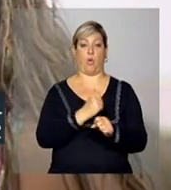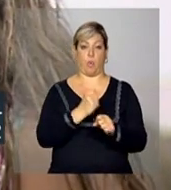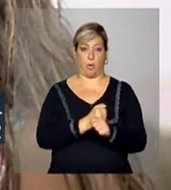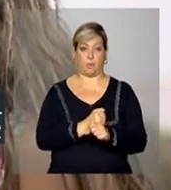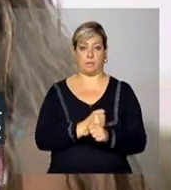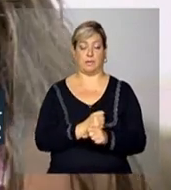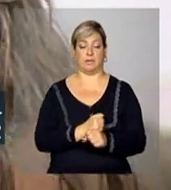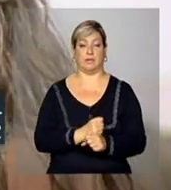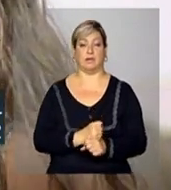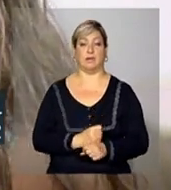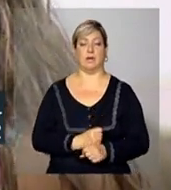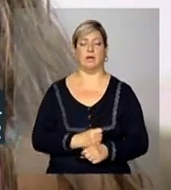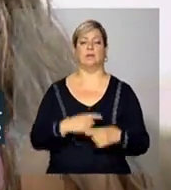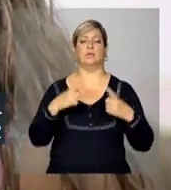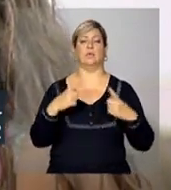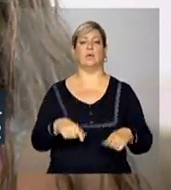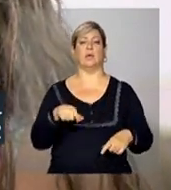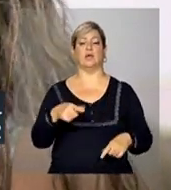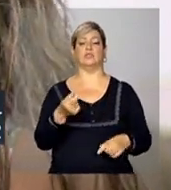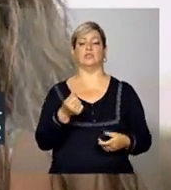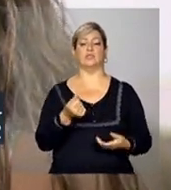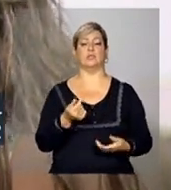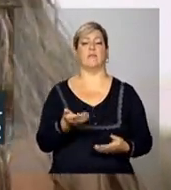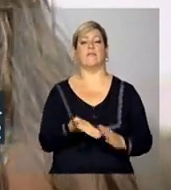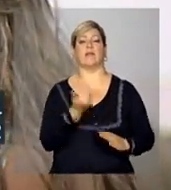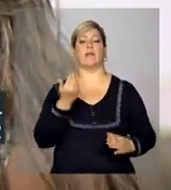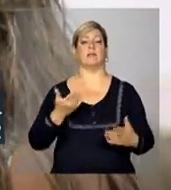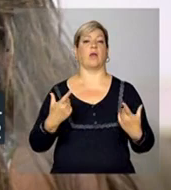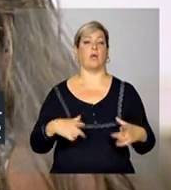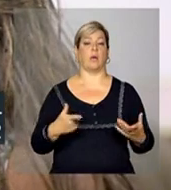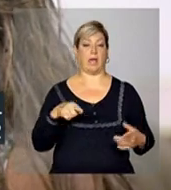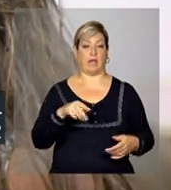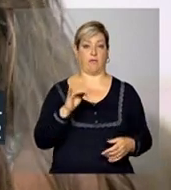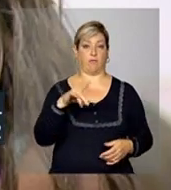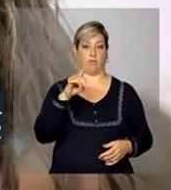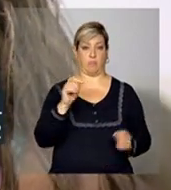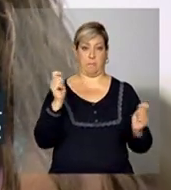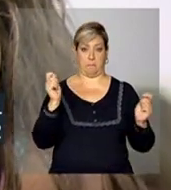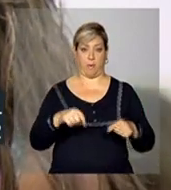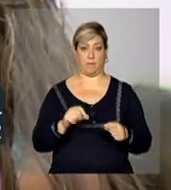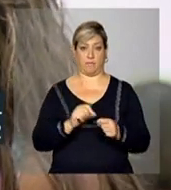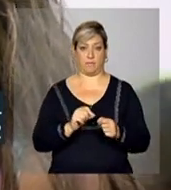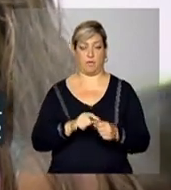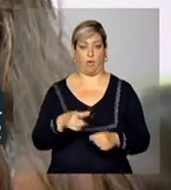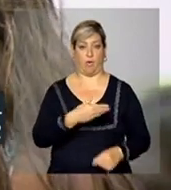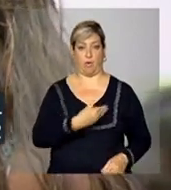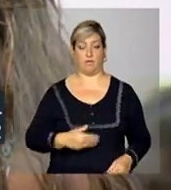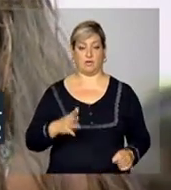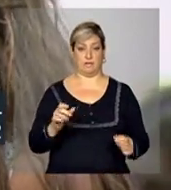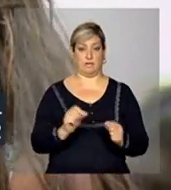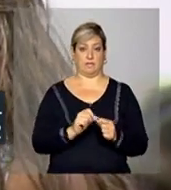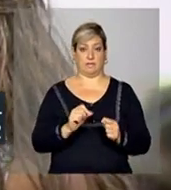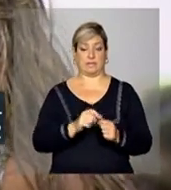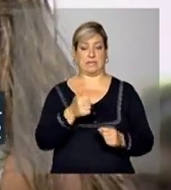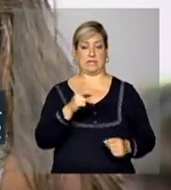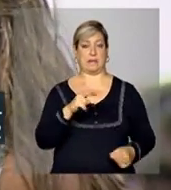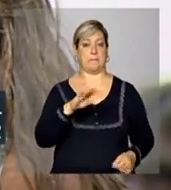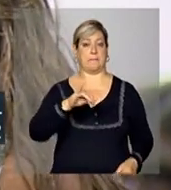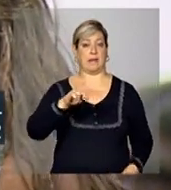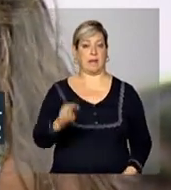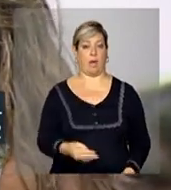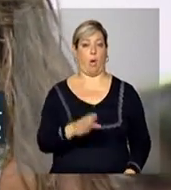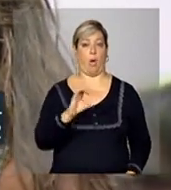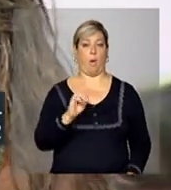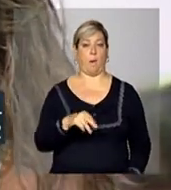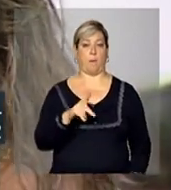infraestrutura. De onde sairia esse recurso? Se esse fundo pode ser criado, se o governo já contabiliza aí 15 bilhões de compulsório